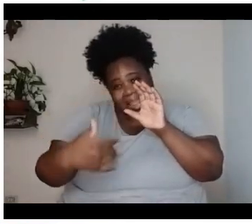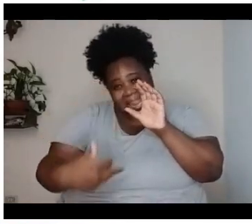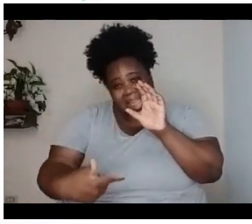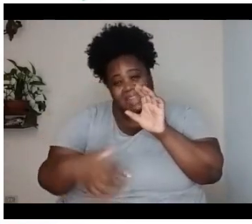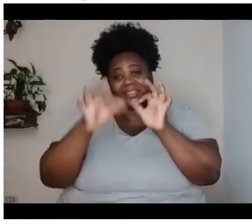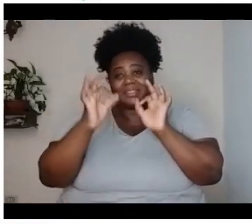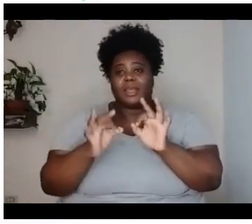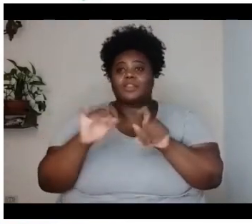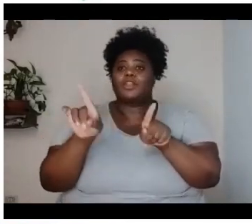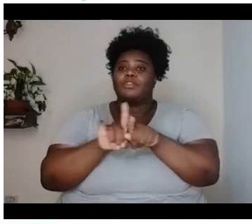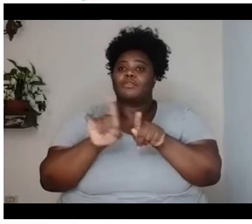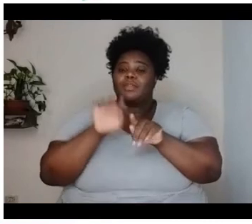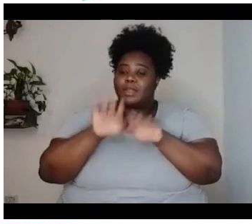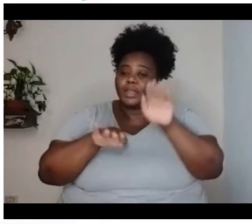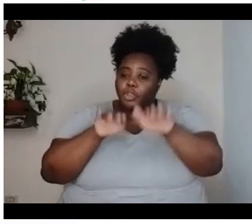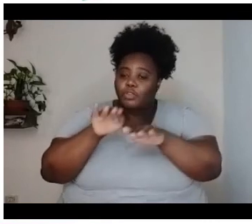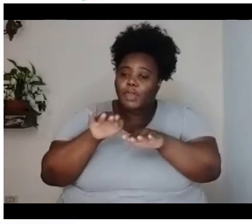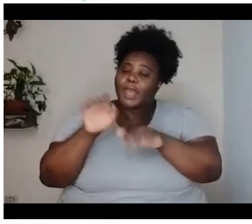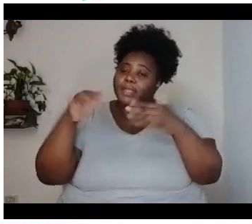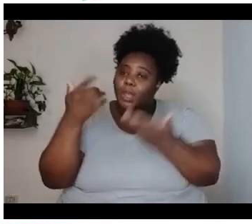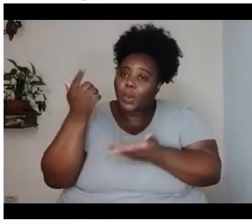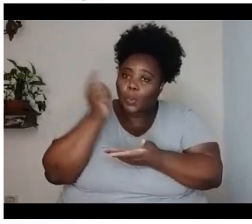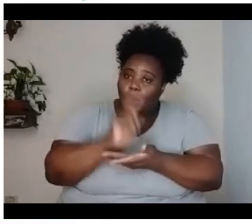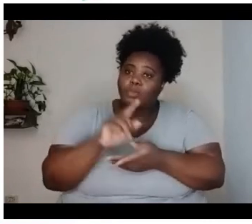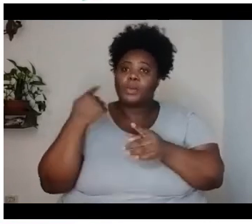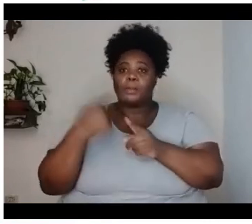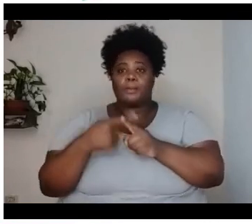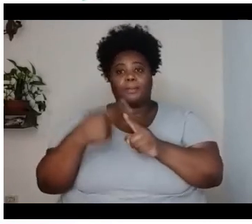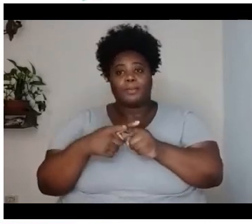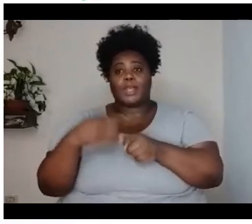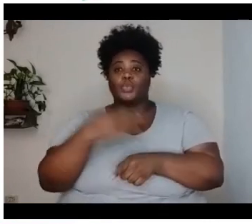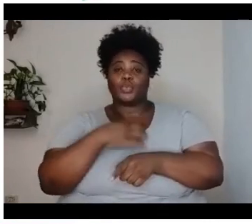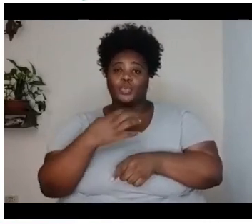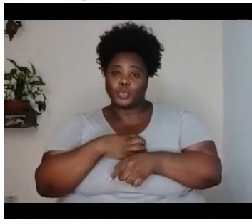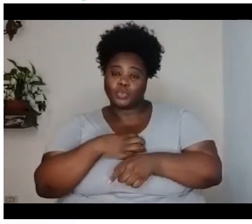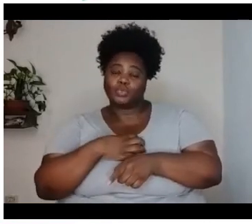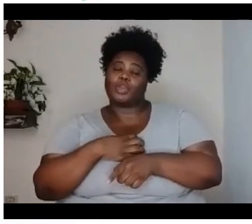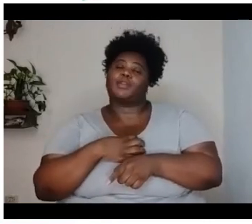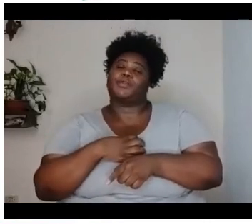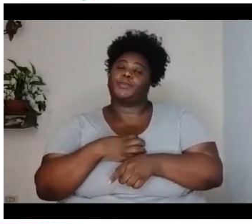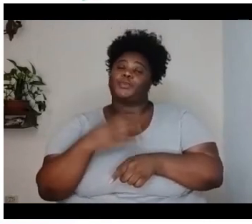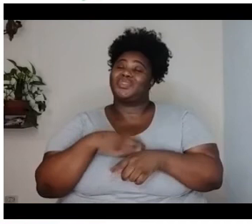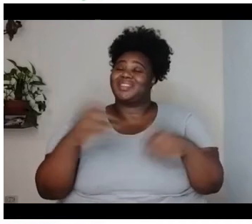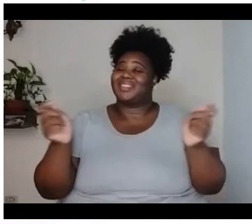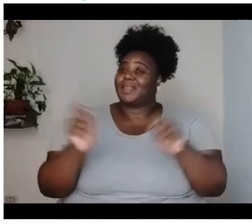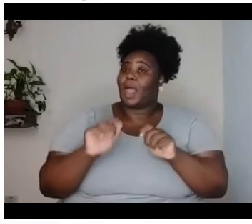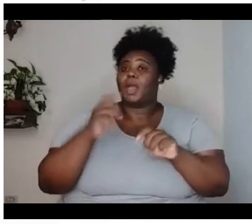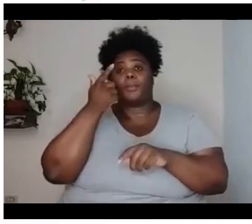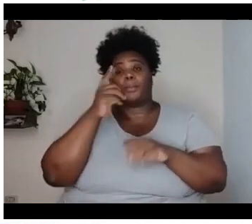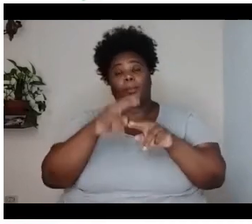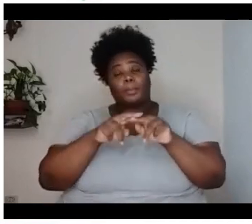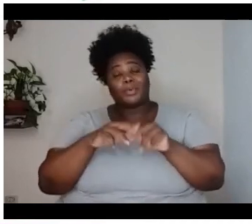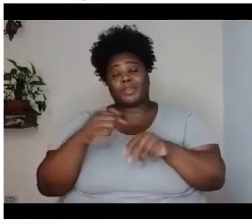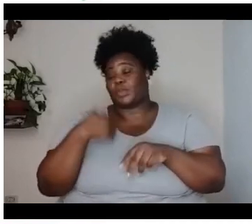passinho por passinho até eu conseguir, porque dos meios que é possível. Então, por isso que eu consigo, não é de